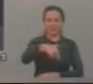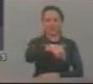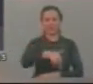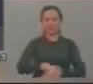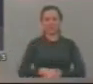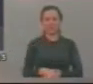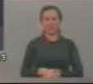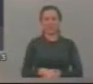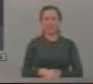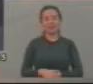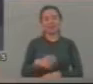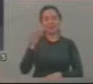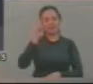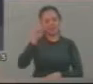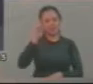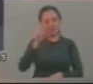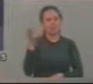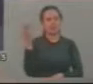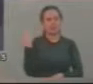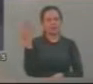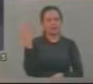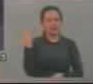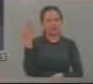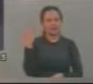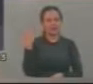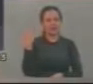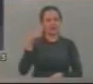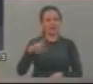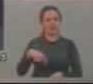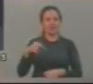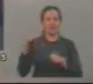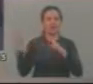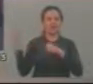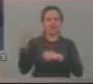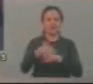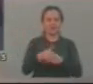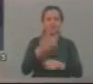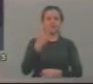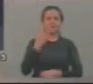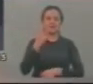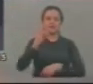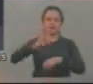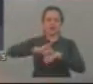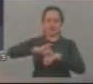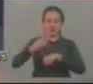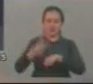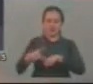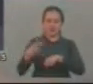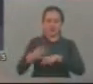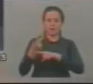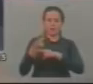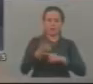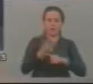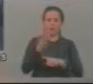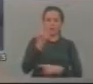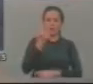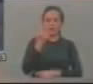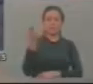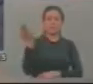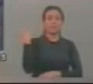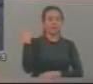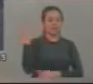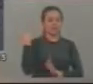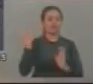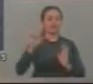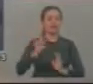da população brasileira decorrente dos últimos acontecimentos políticos. Para o parlamentar, apesar da crise econômica, é importante